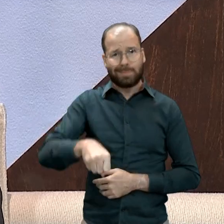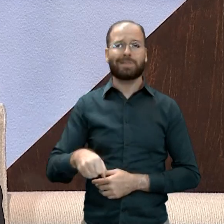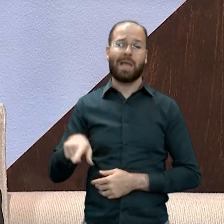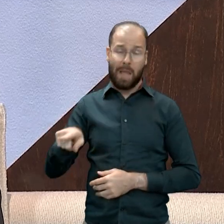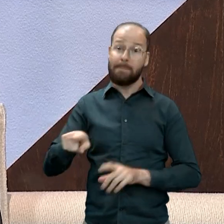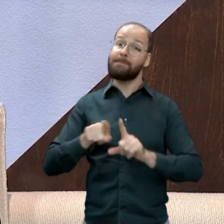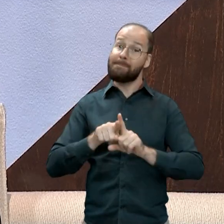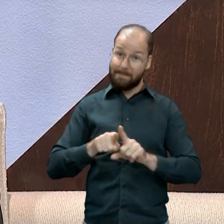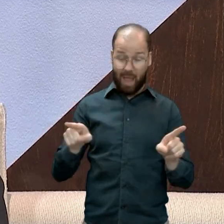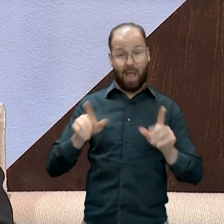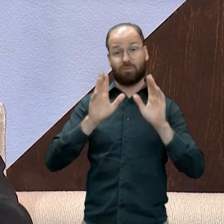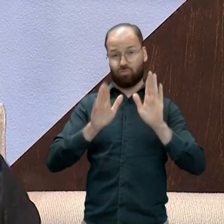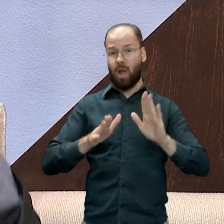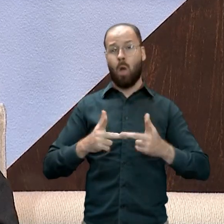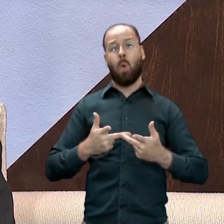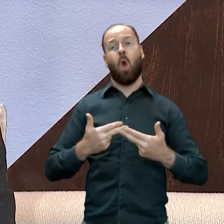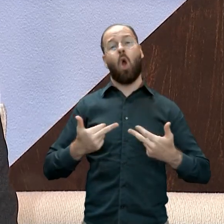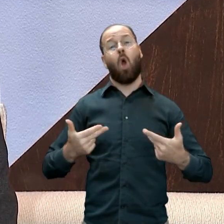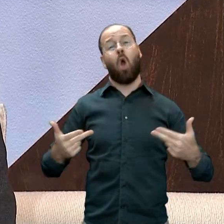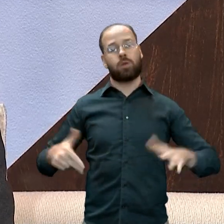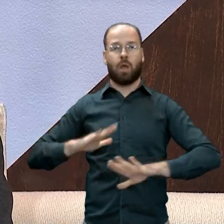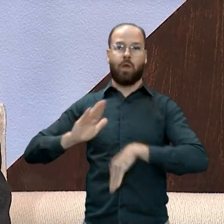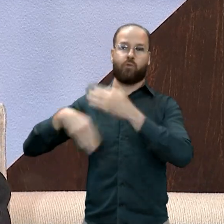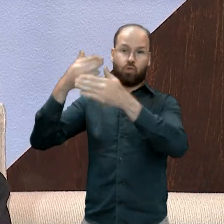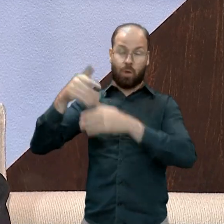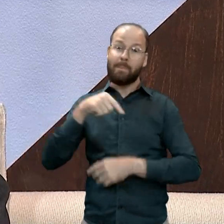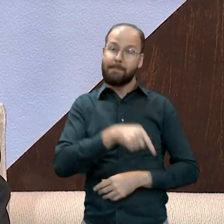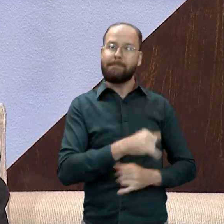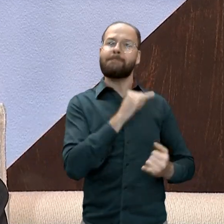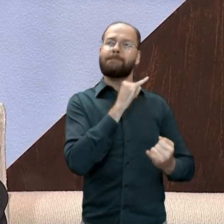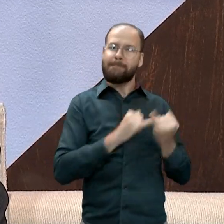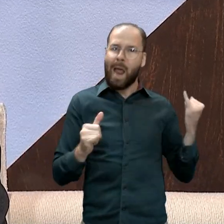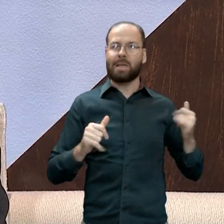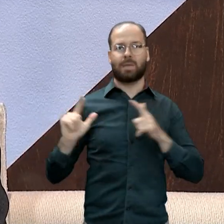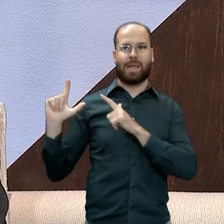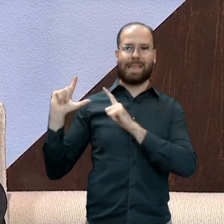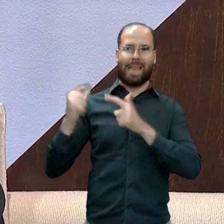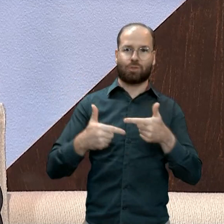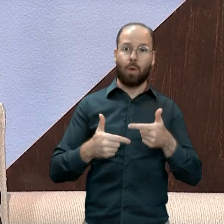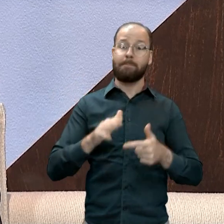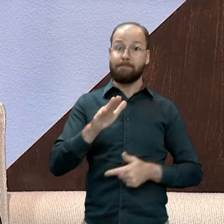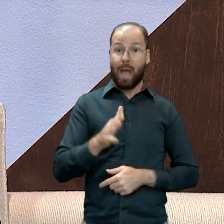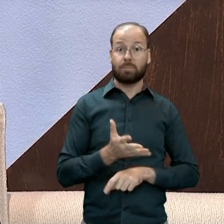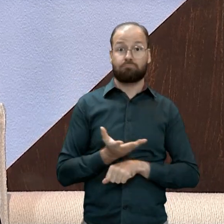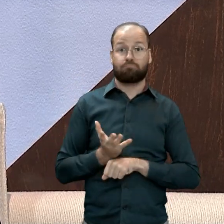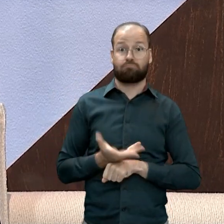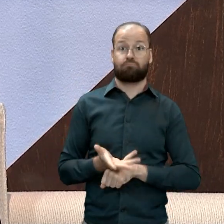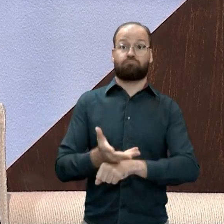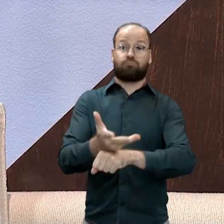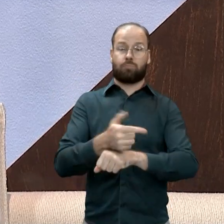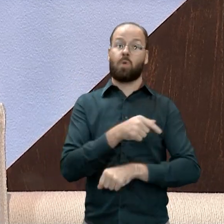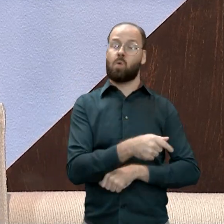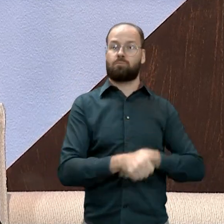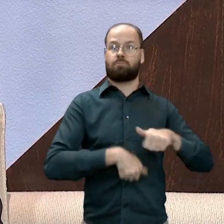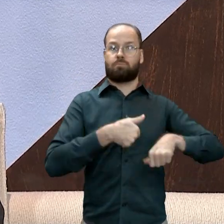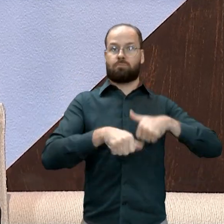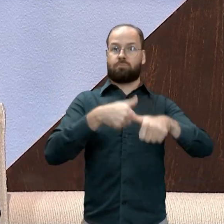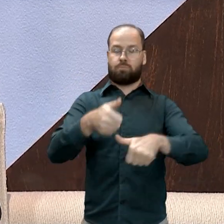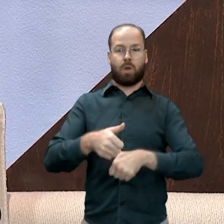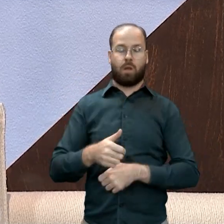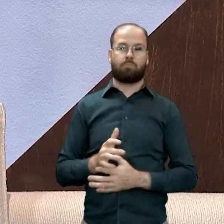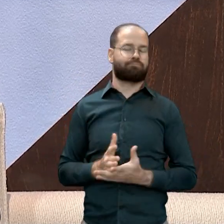caráter ainda tradicionalista, mas a velocidade com que isso está se transformando é muito grande. E